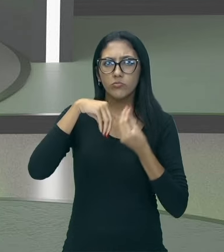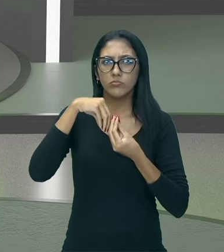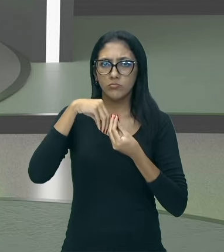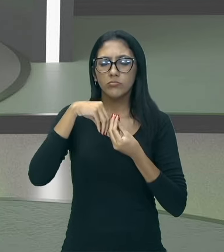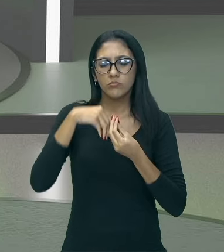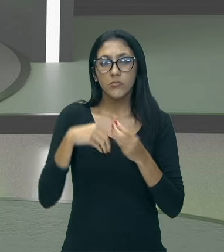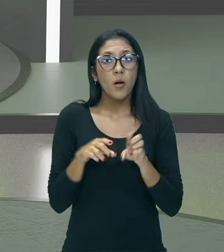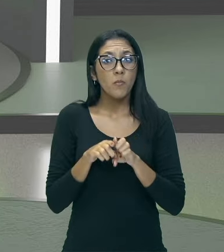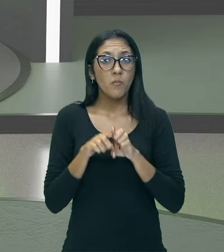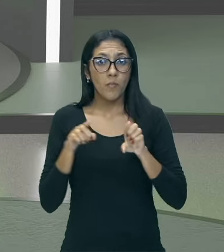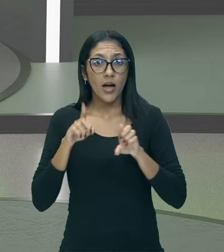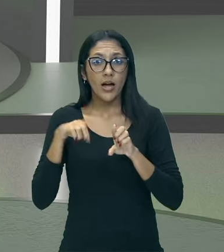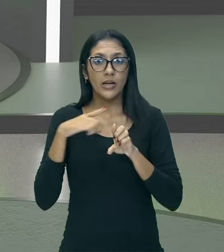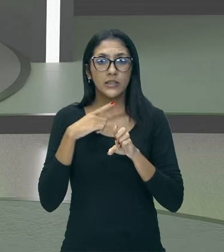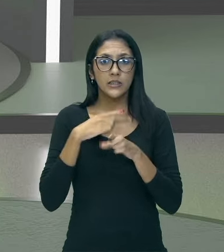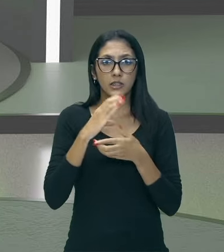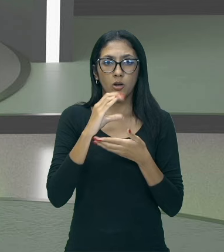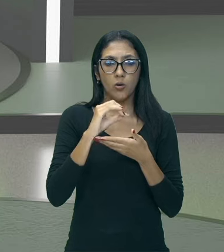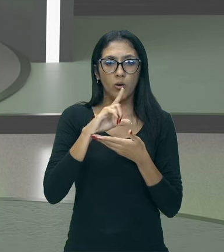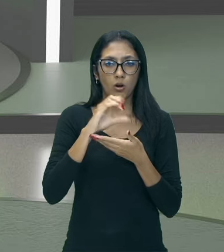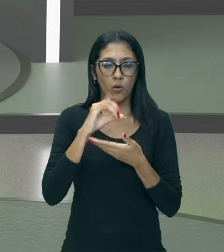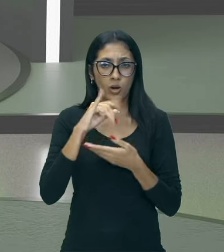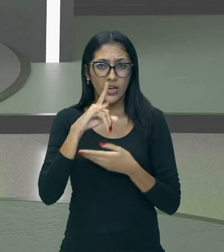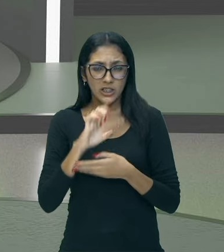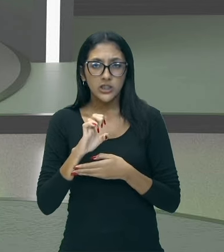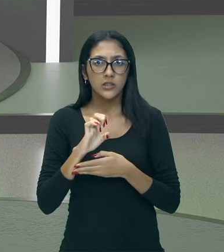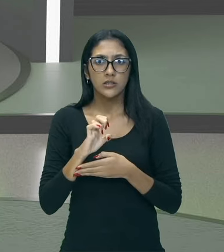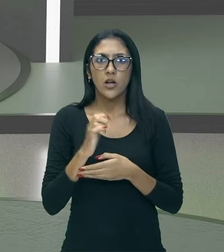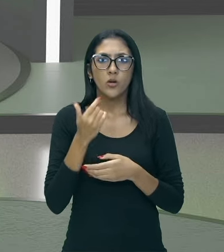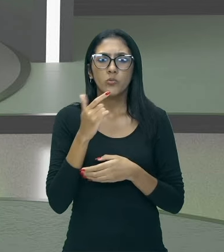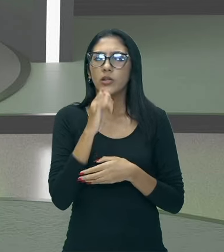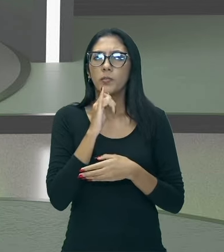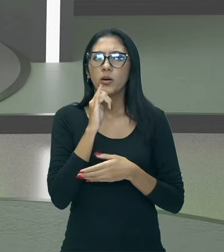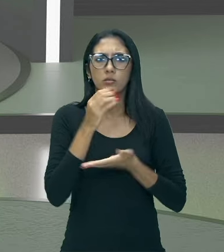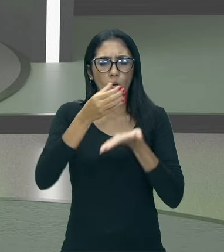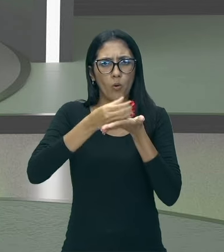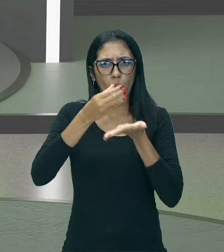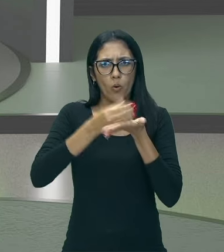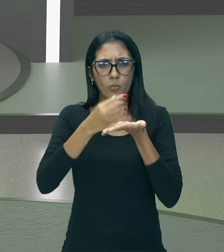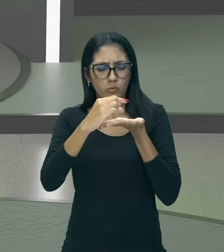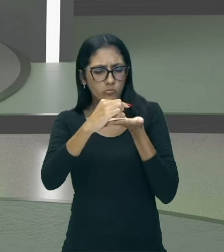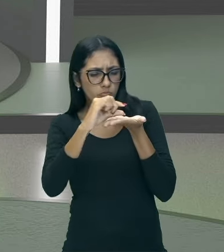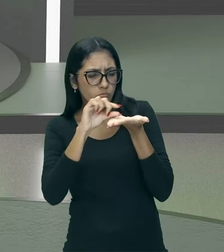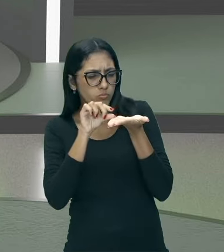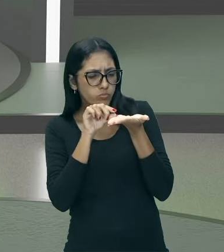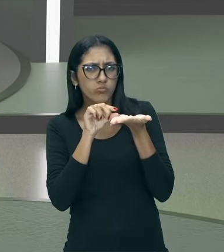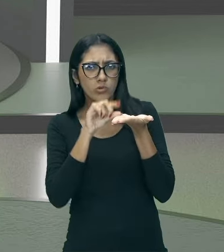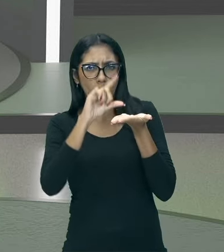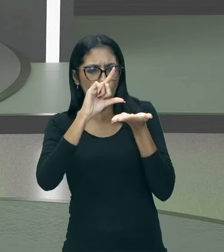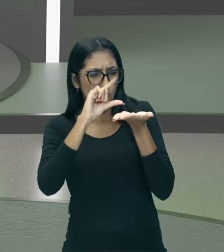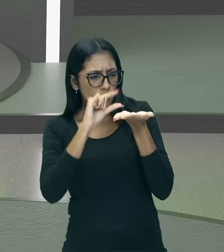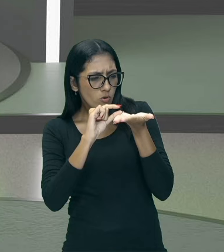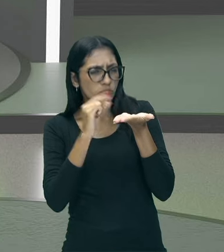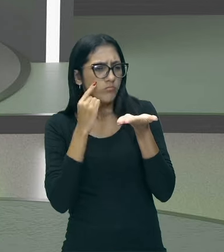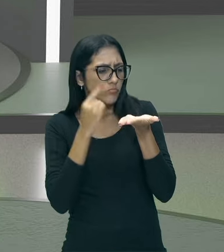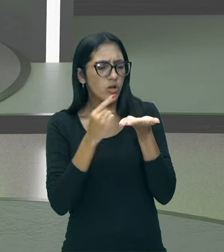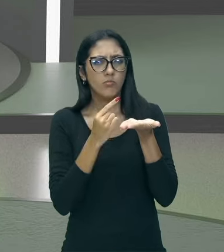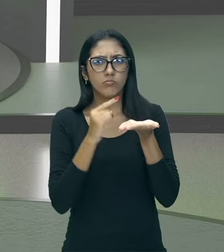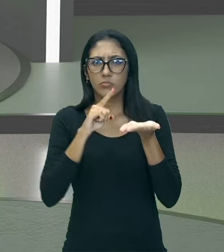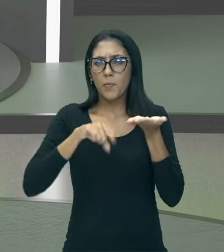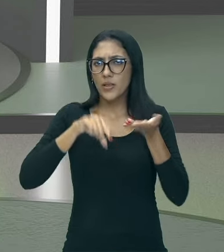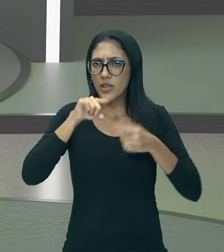que elas não vão se sedimentar, elas não ficam no fundo do recipiente, tá? E aqui eu chamo